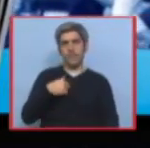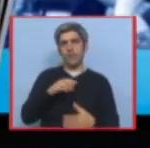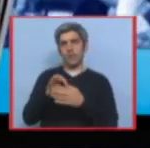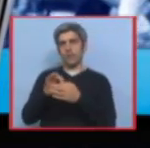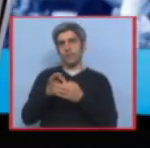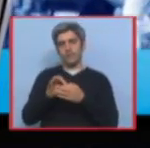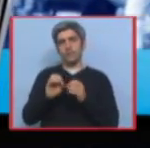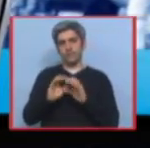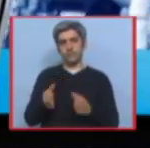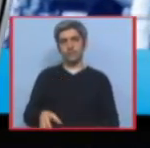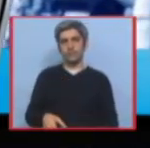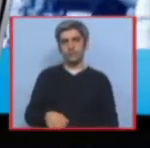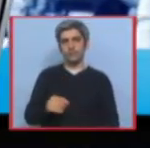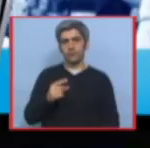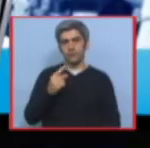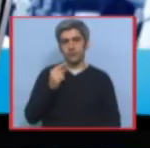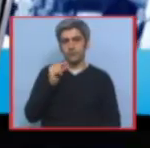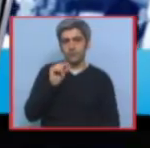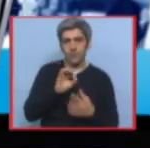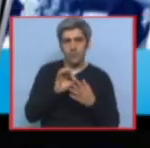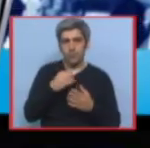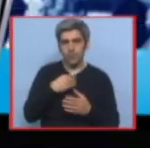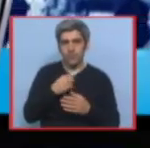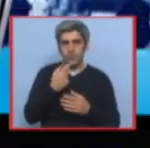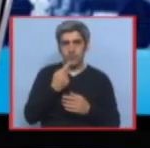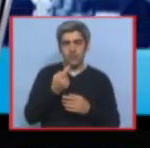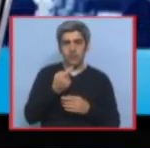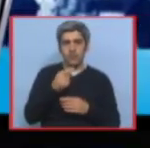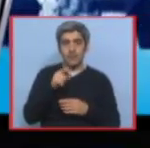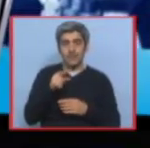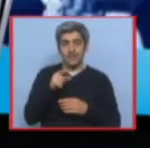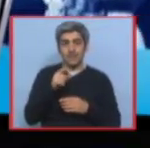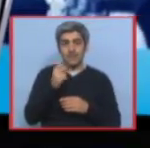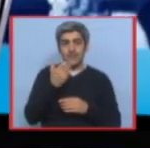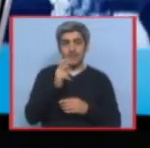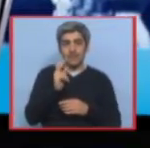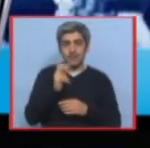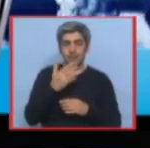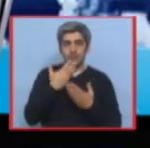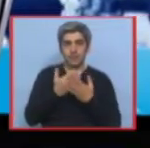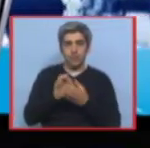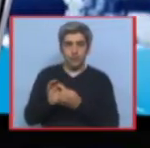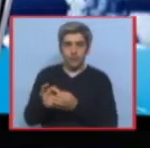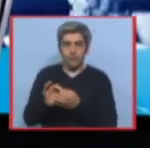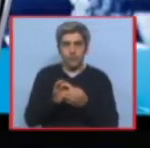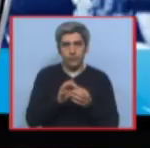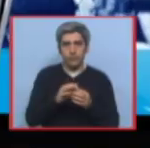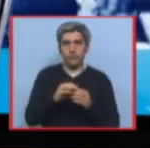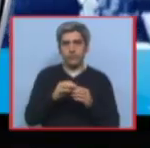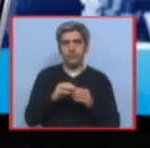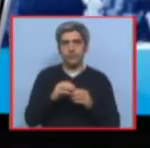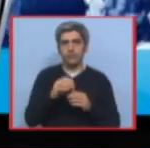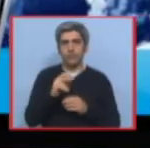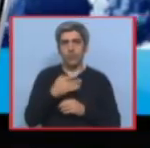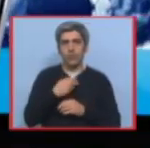colaborando, não é? Aí, aliás, há uma característica aqui que eu gostava de realçar. Este centenário uniu muito a Ordem Franciscana.